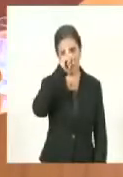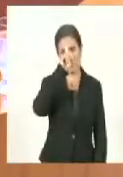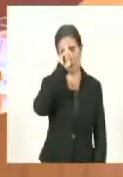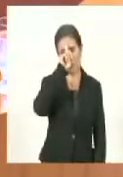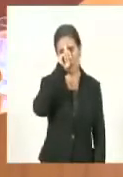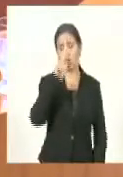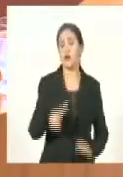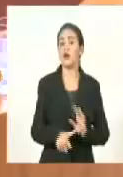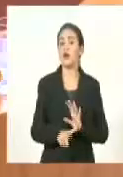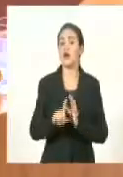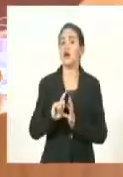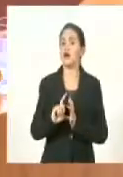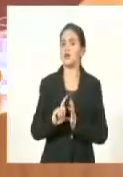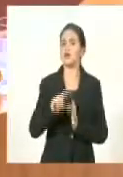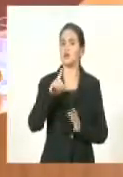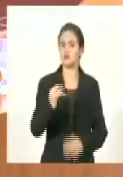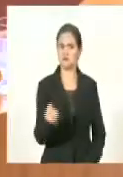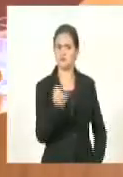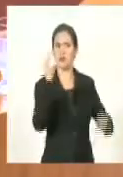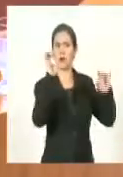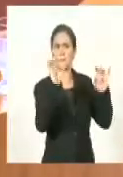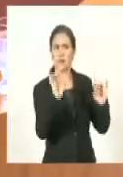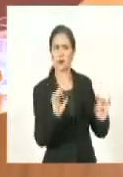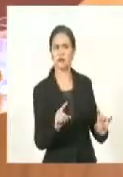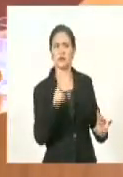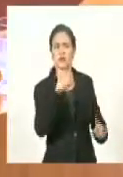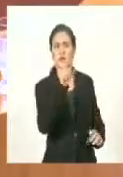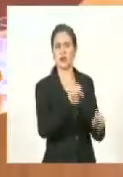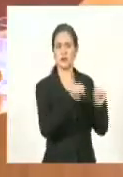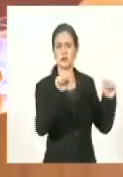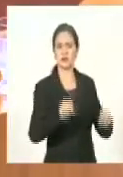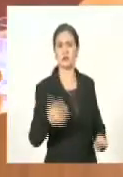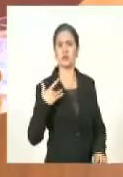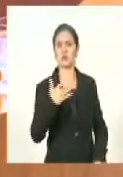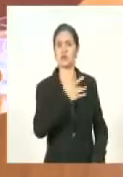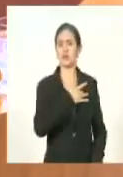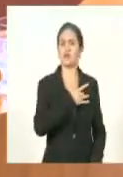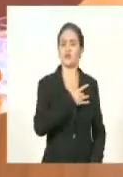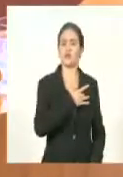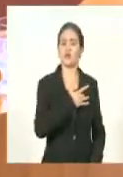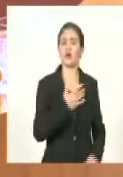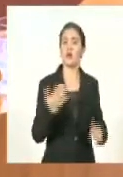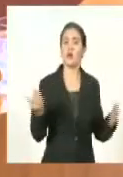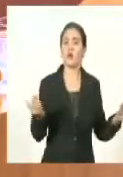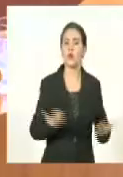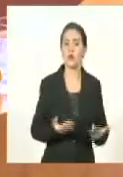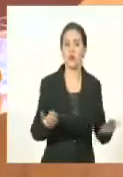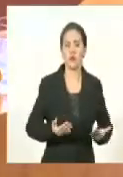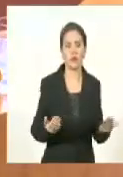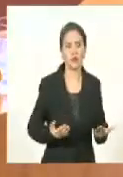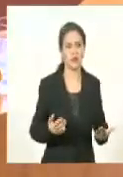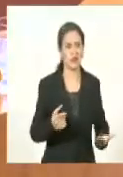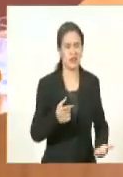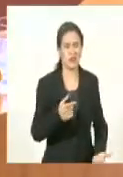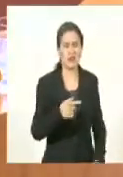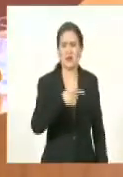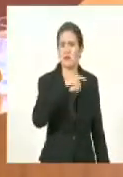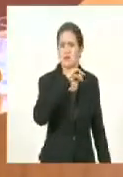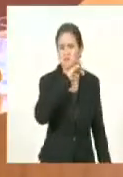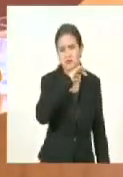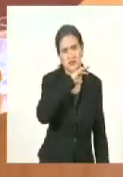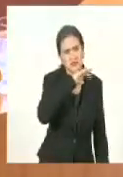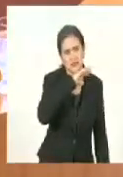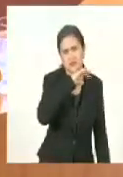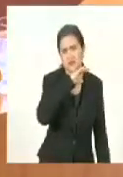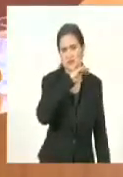do sistema do Maranhão, do sistema de São Luís, hoje se tornou símbolo de ineficiência, segundo um